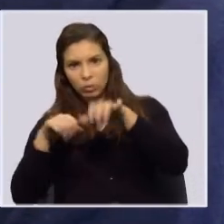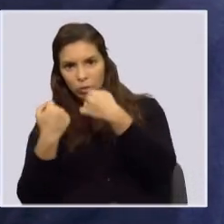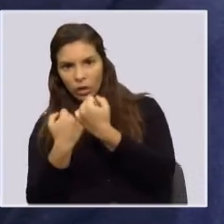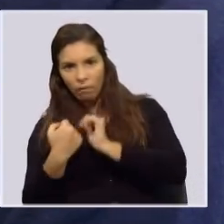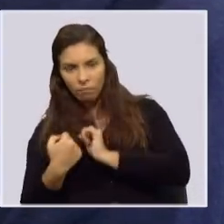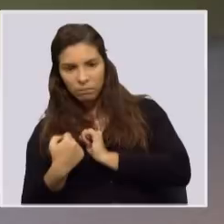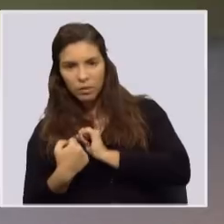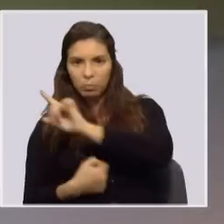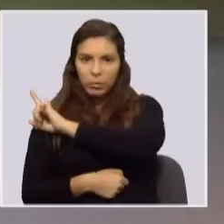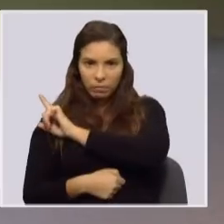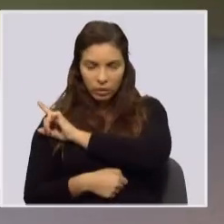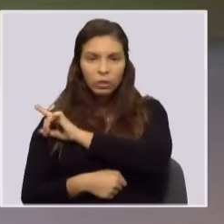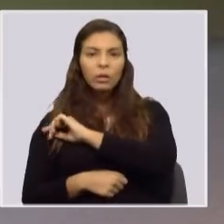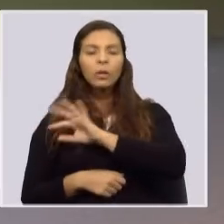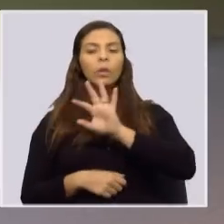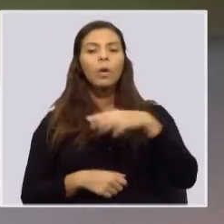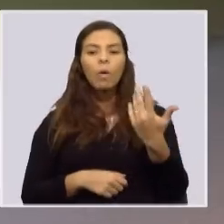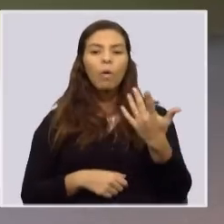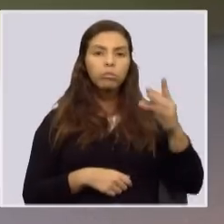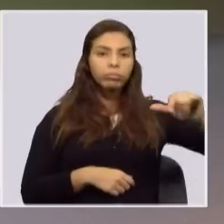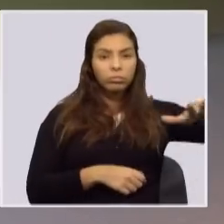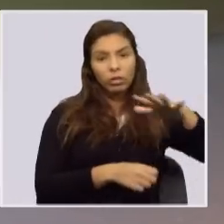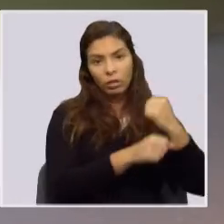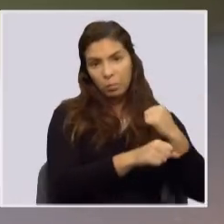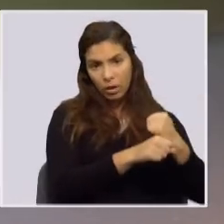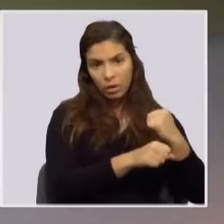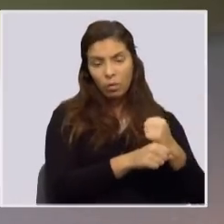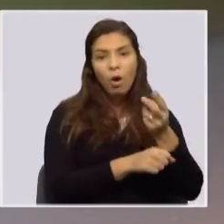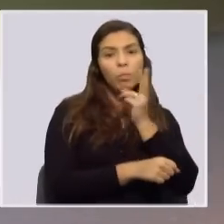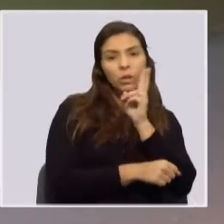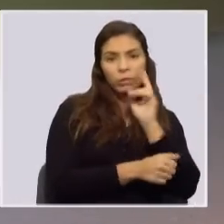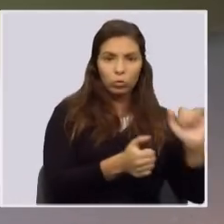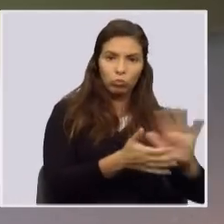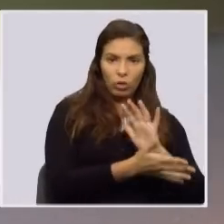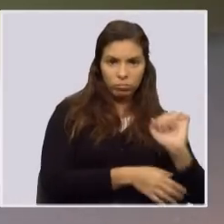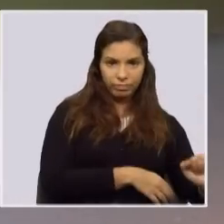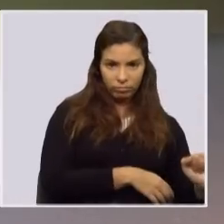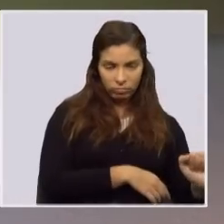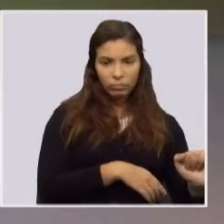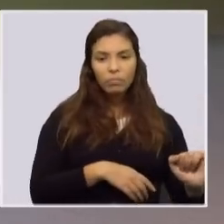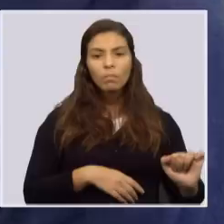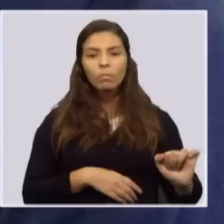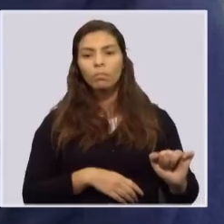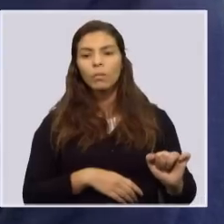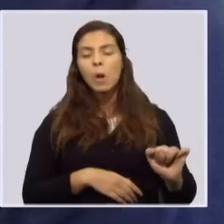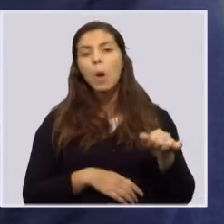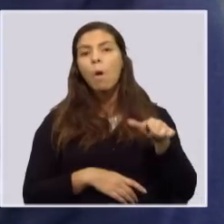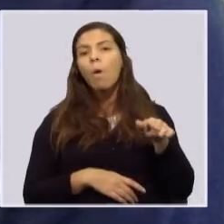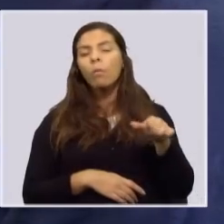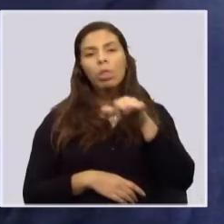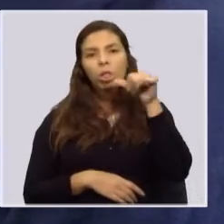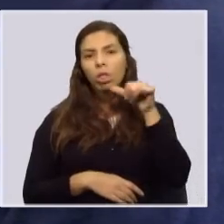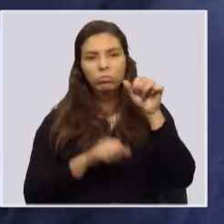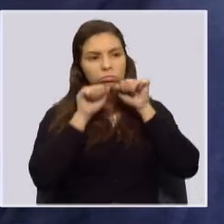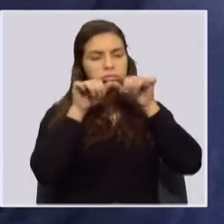contas pessoais, seja o meu local de trabalho, que é o Observador. Mas exemplo disso é,